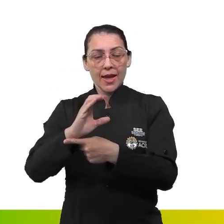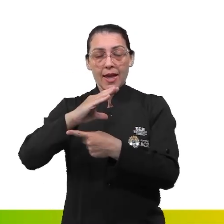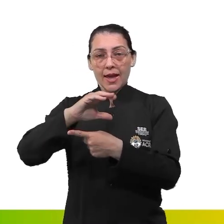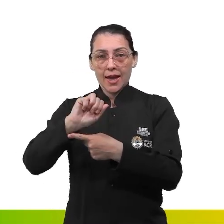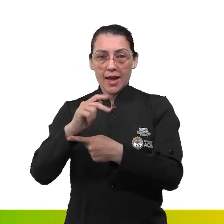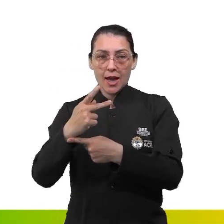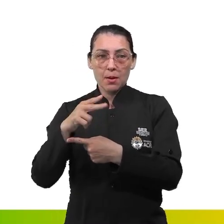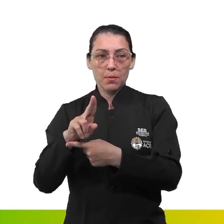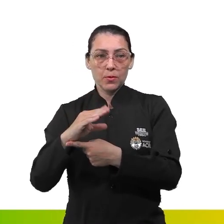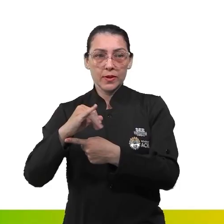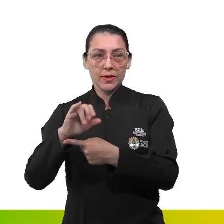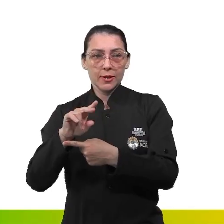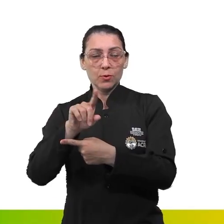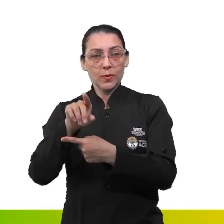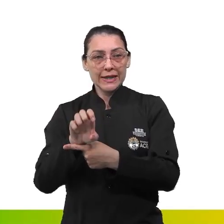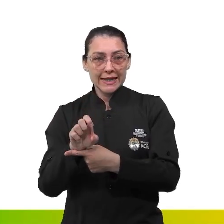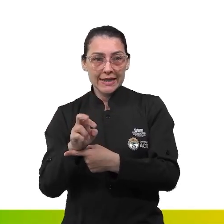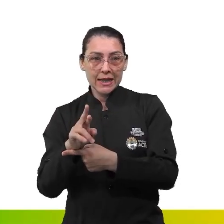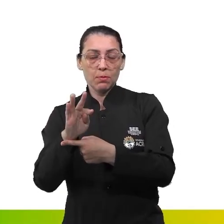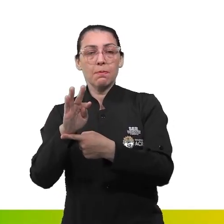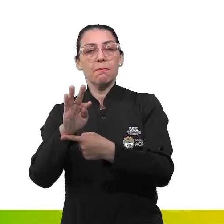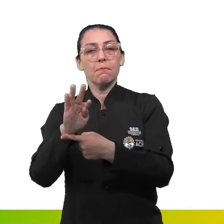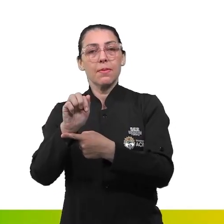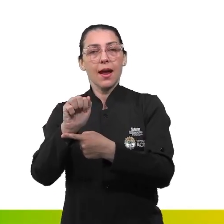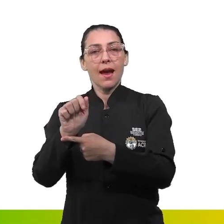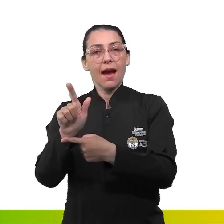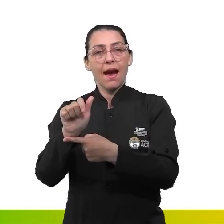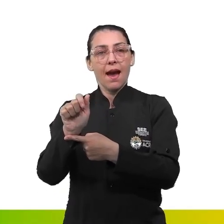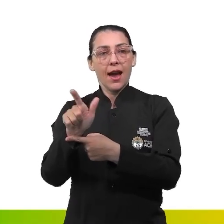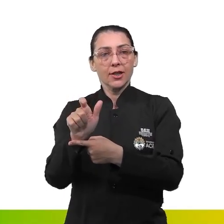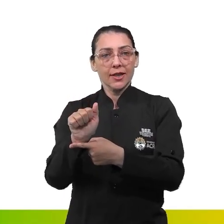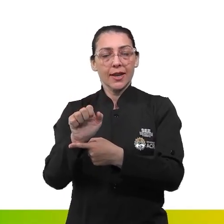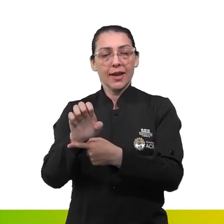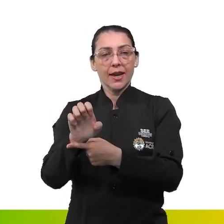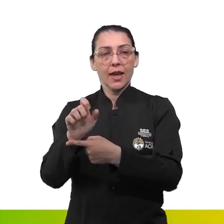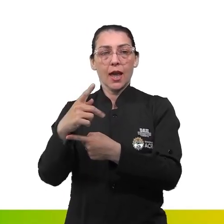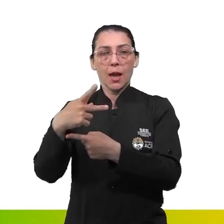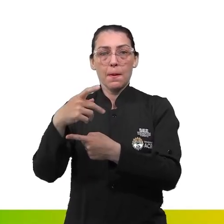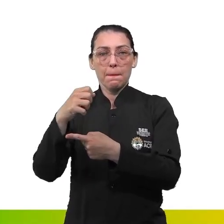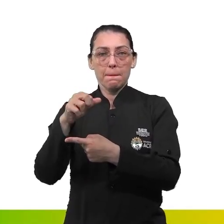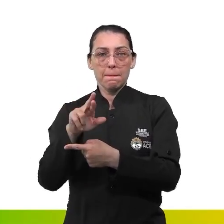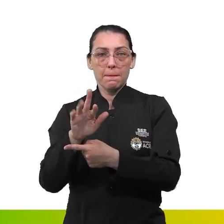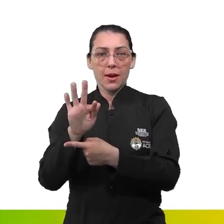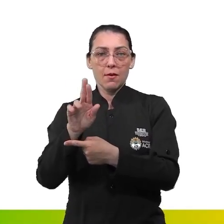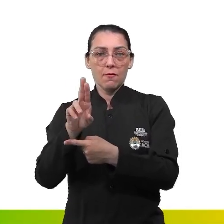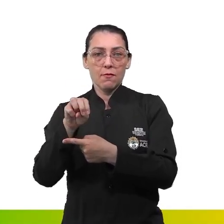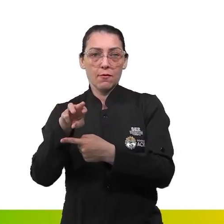letra E: cappuccino, zebra, axé e perfume.